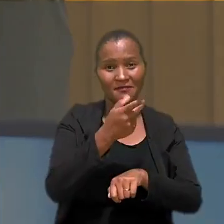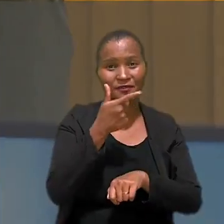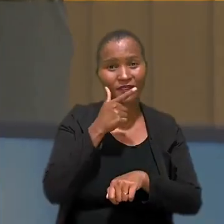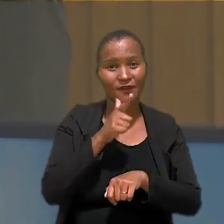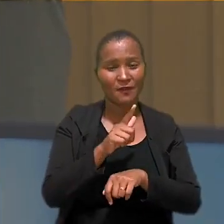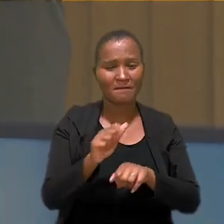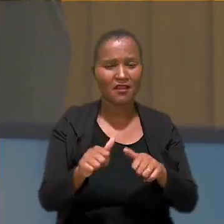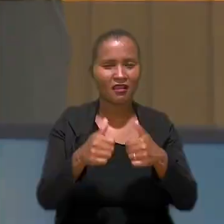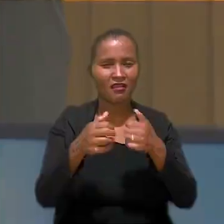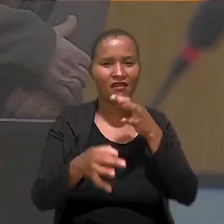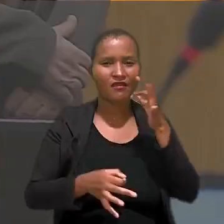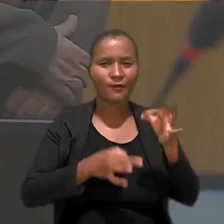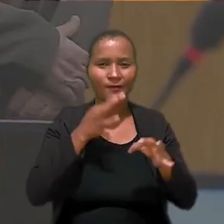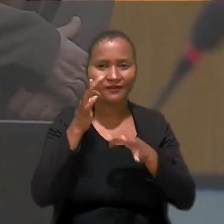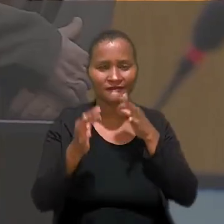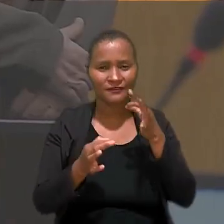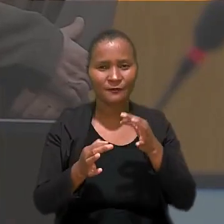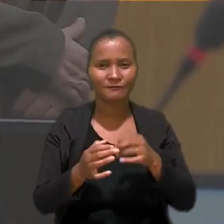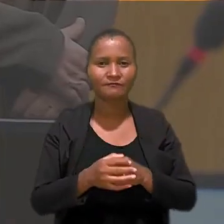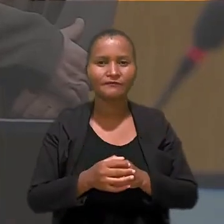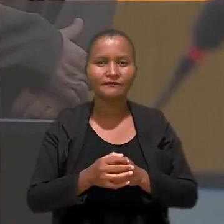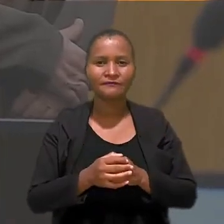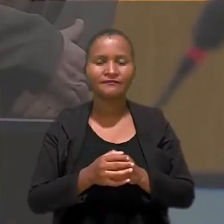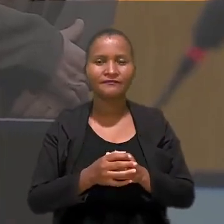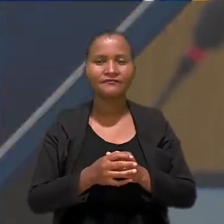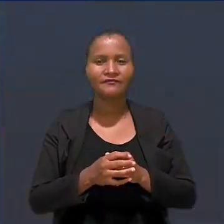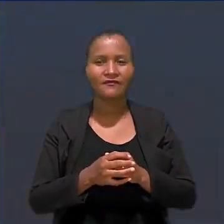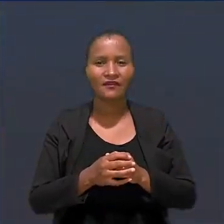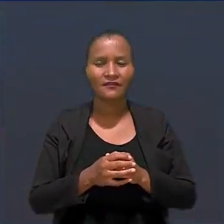foram premiados pelas melhores argumentações.